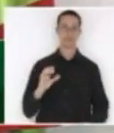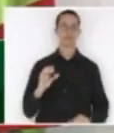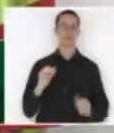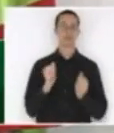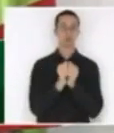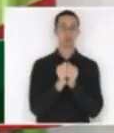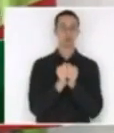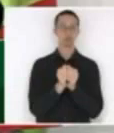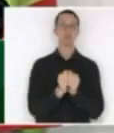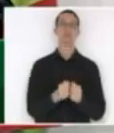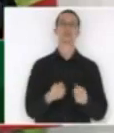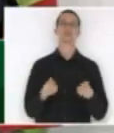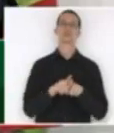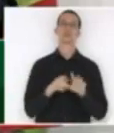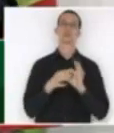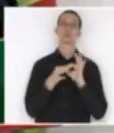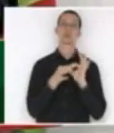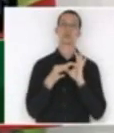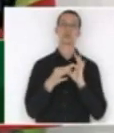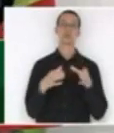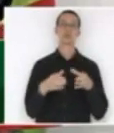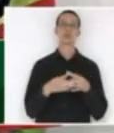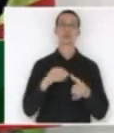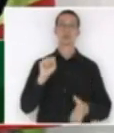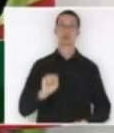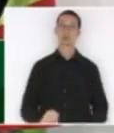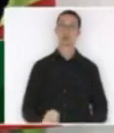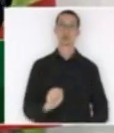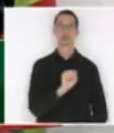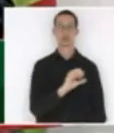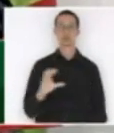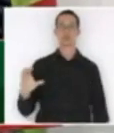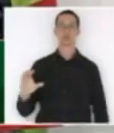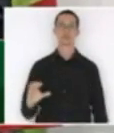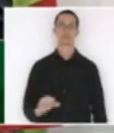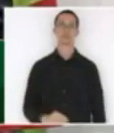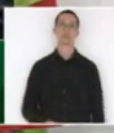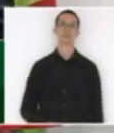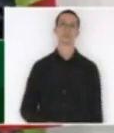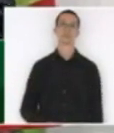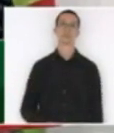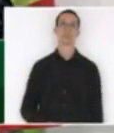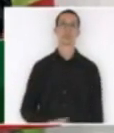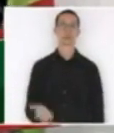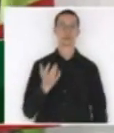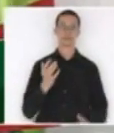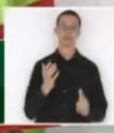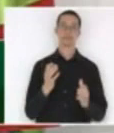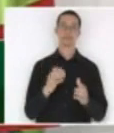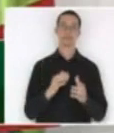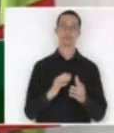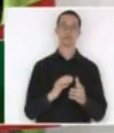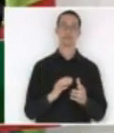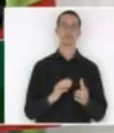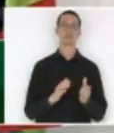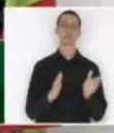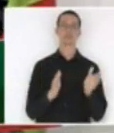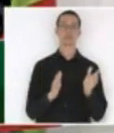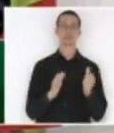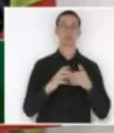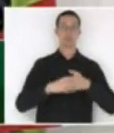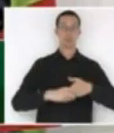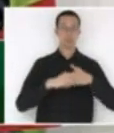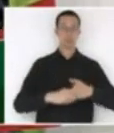da bancada sul de Santa Catarina. Quero aqui cumprimentar ao prefeito Gustavo de Uruçanga,